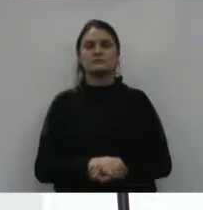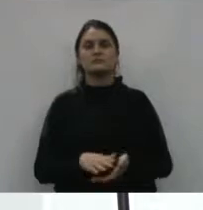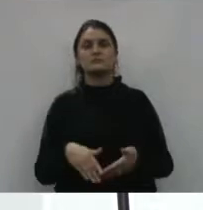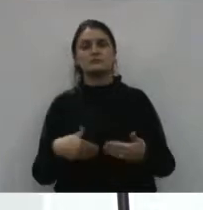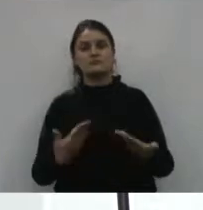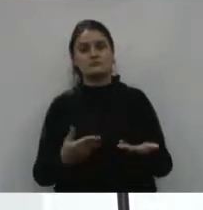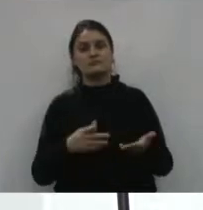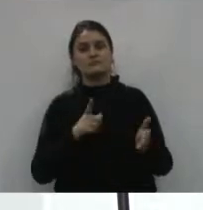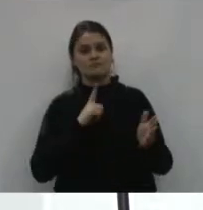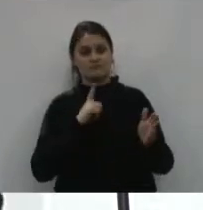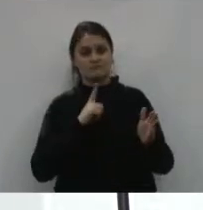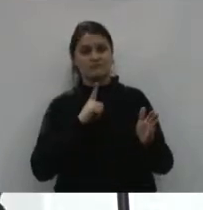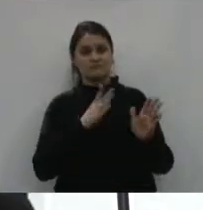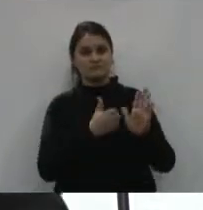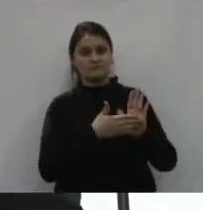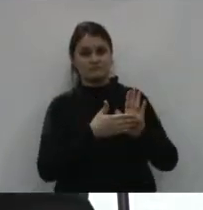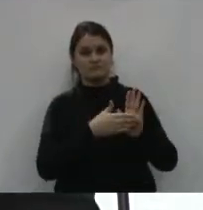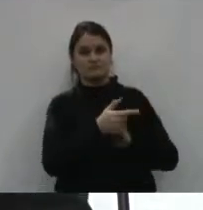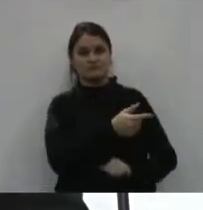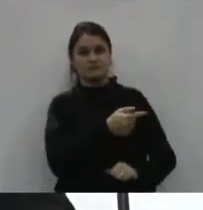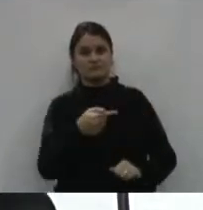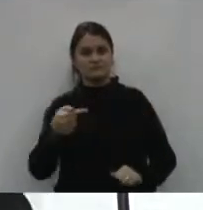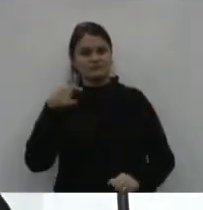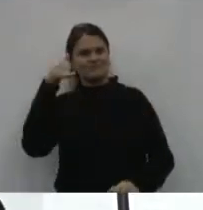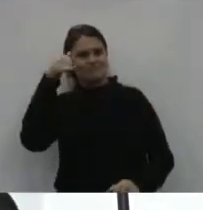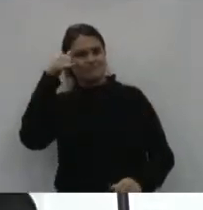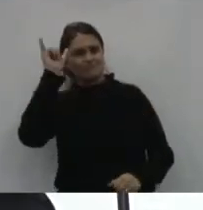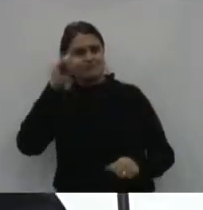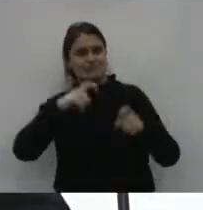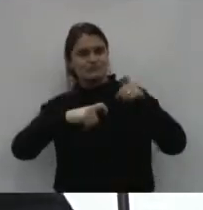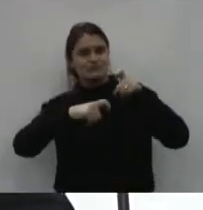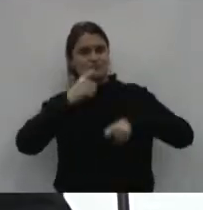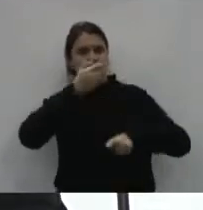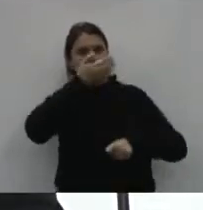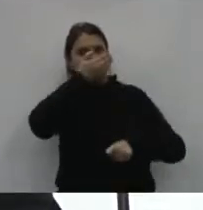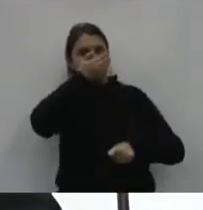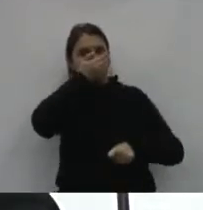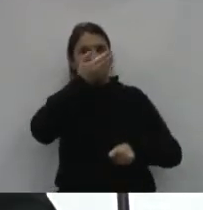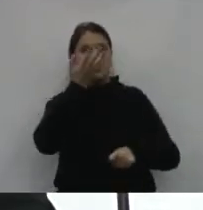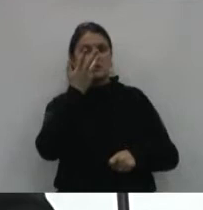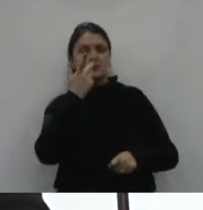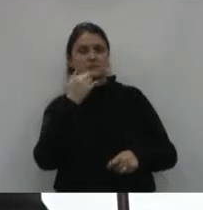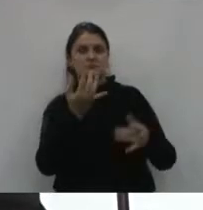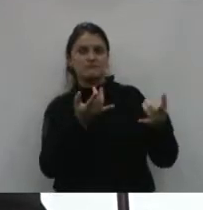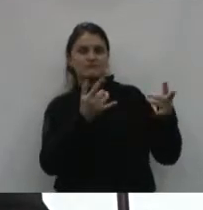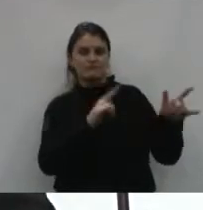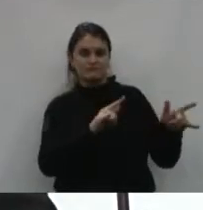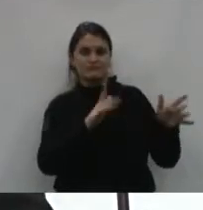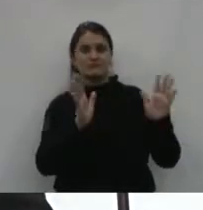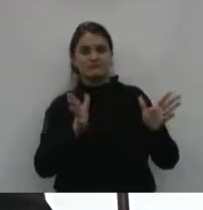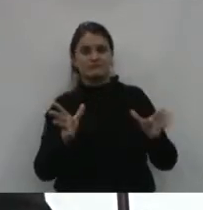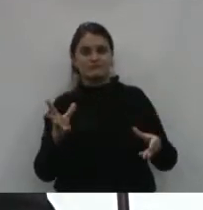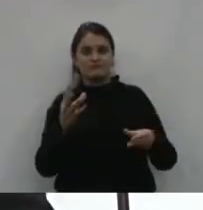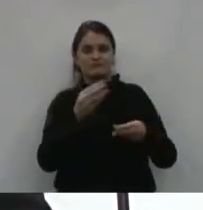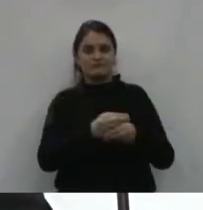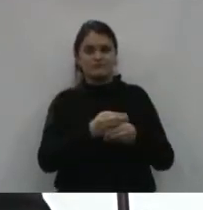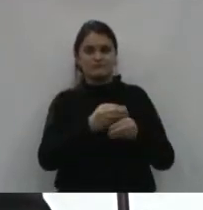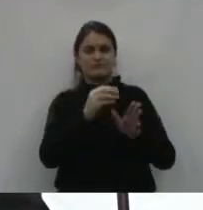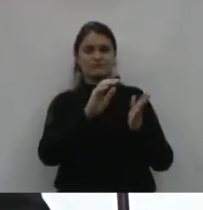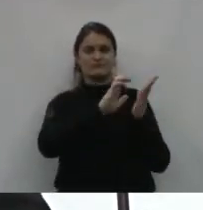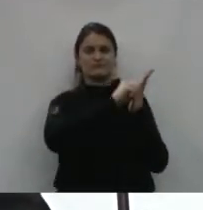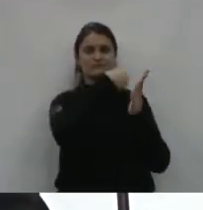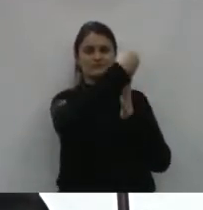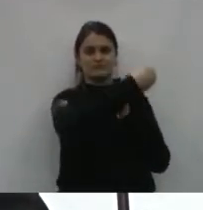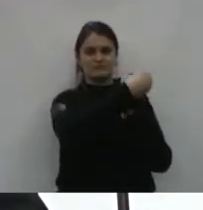então fica instituída a semana municipal de combate ao abuso e à exploração sexual de crianças e adolescentes que passa a integrar o calendário